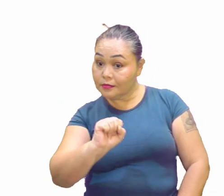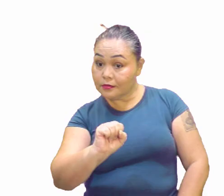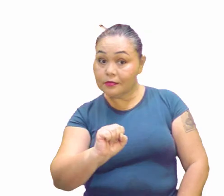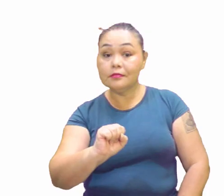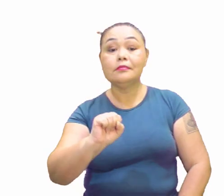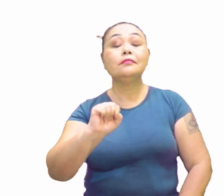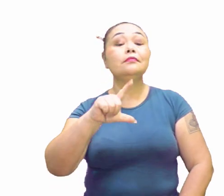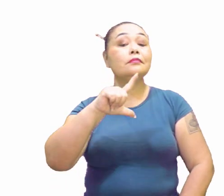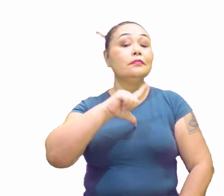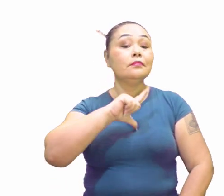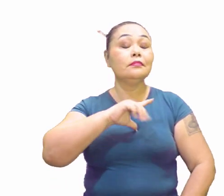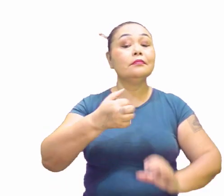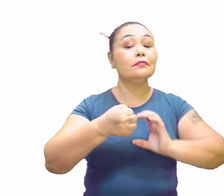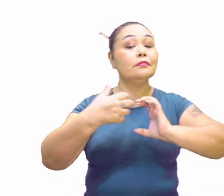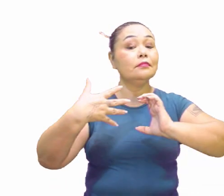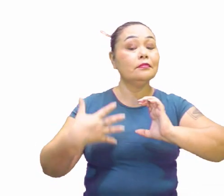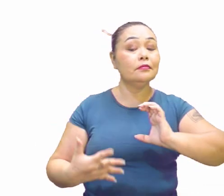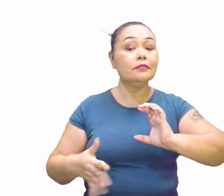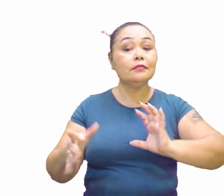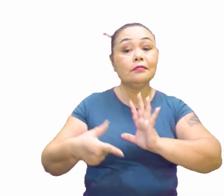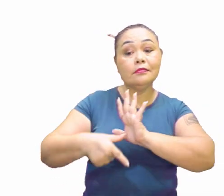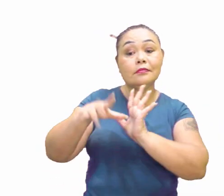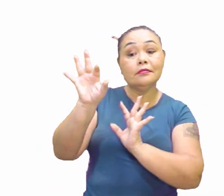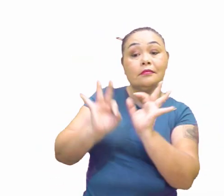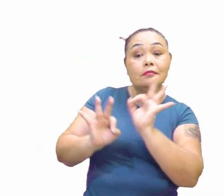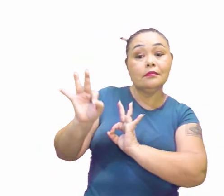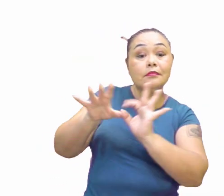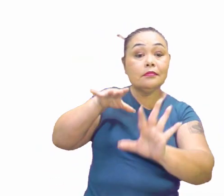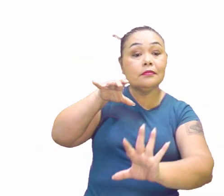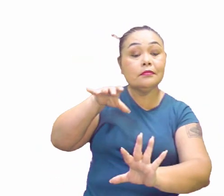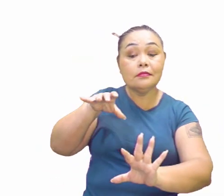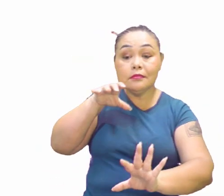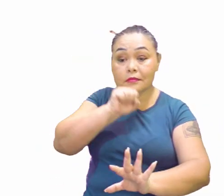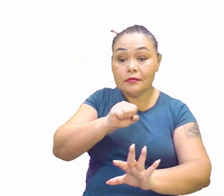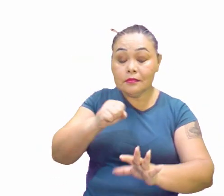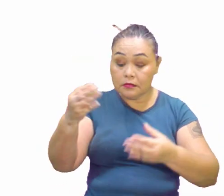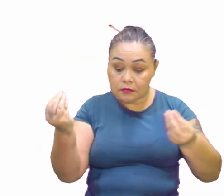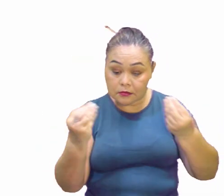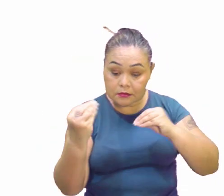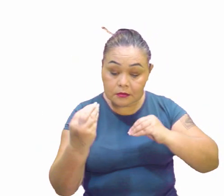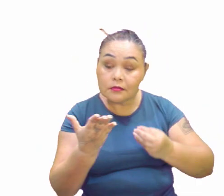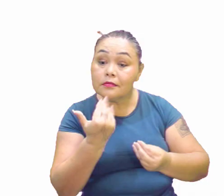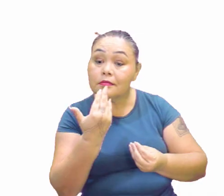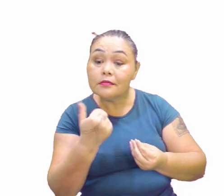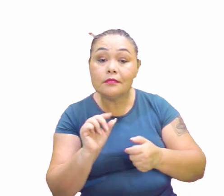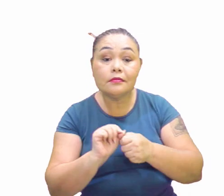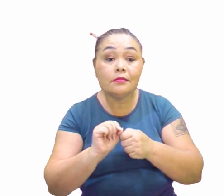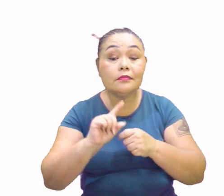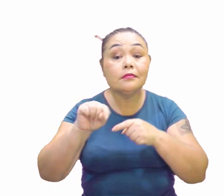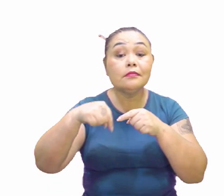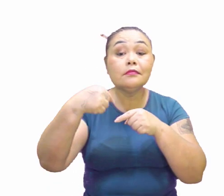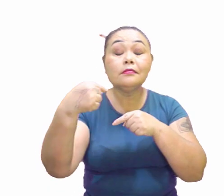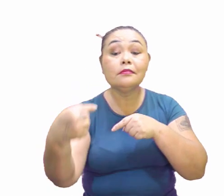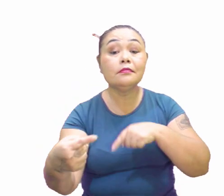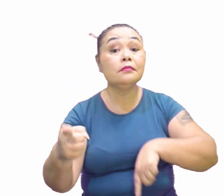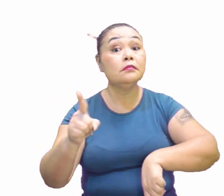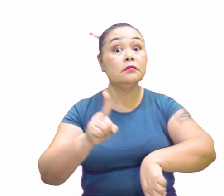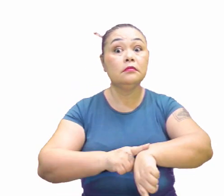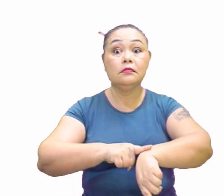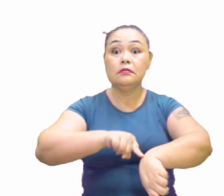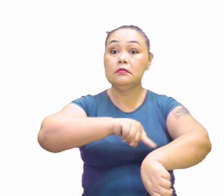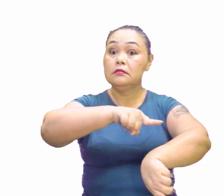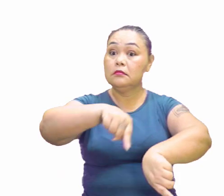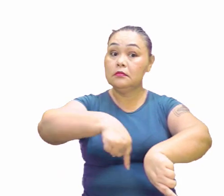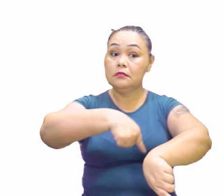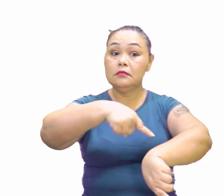rápida, tem como característica a preparação rápida de alimentos para aqueles que não dispõem de